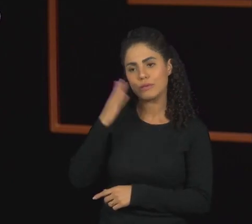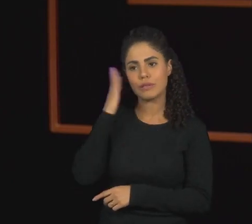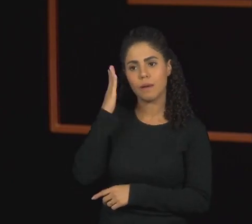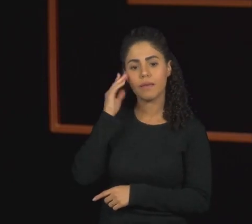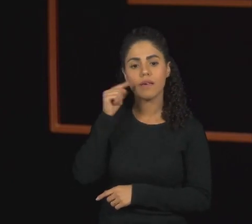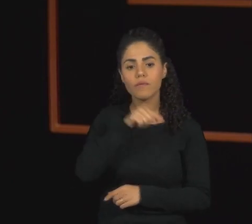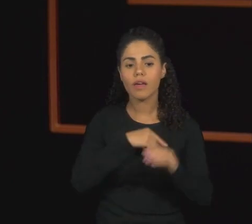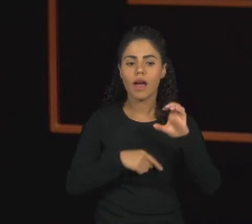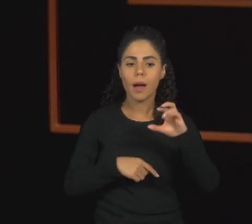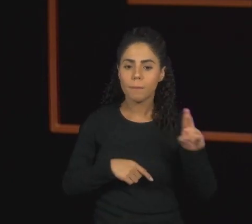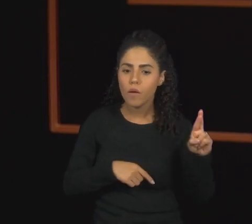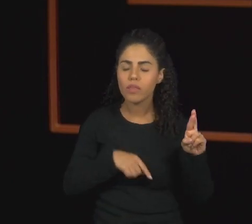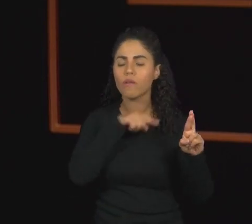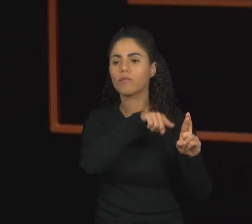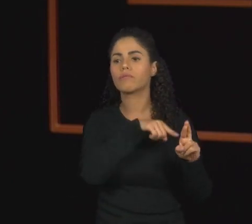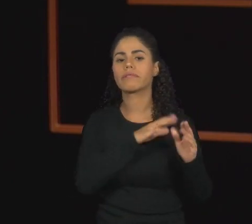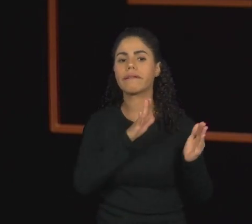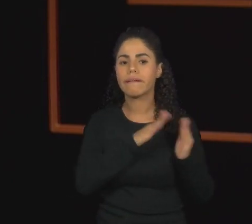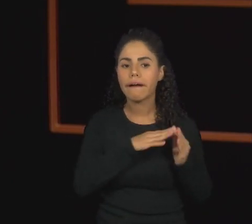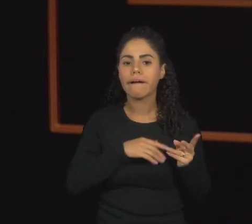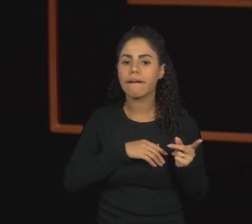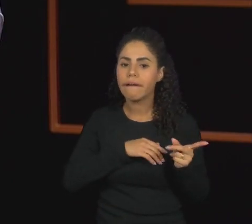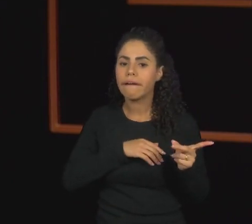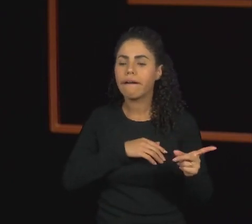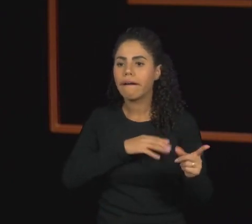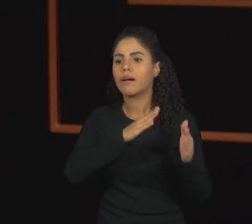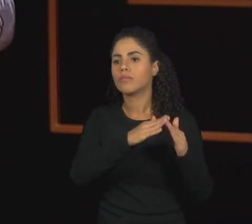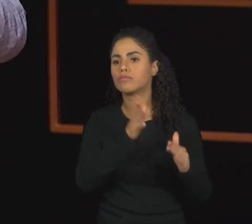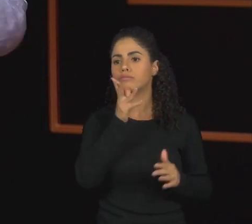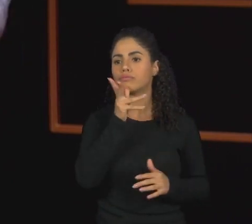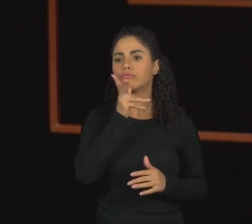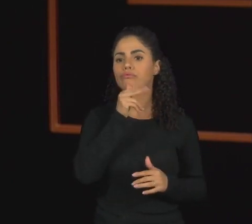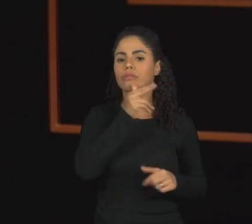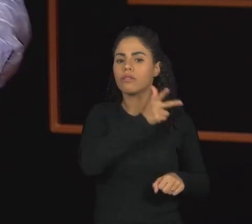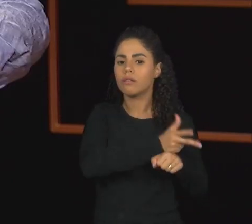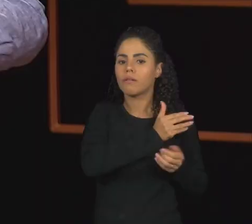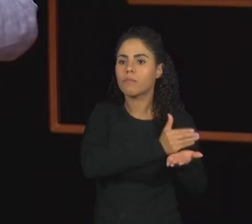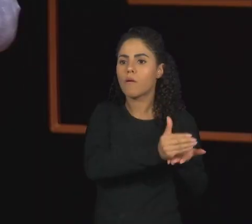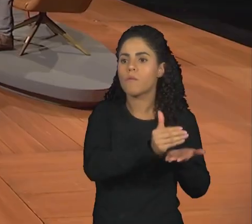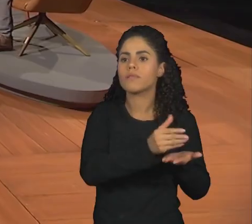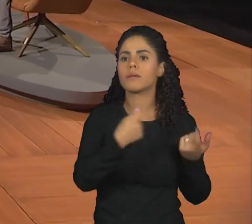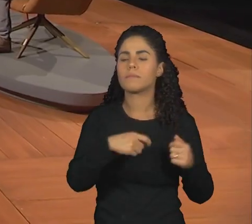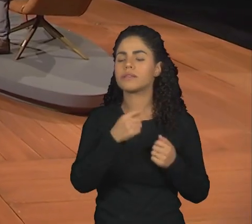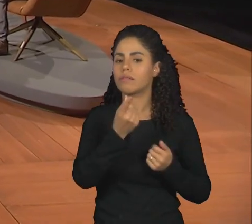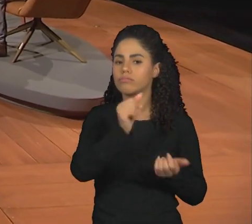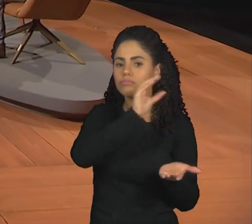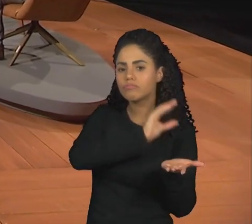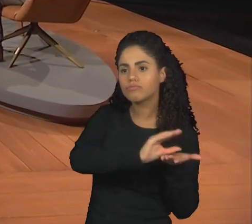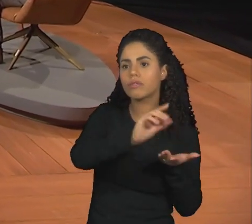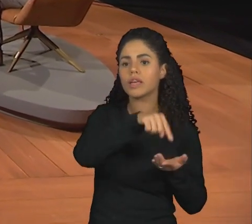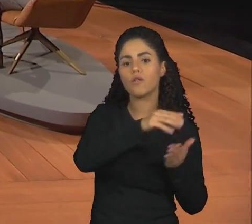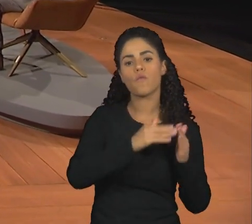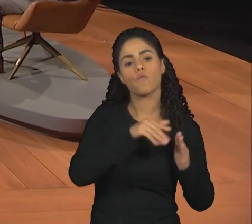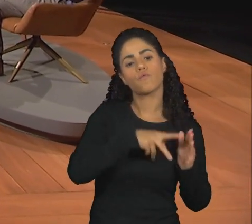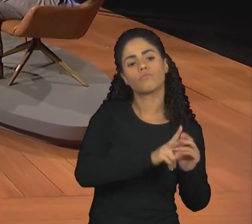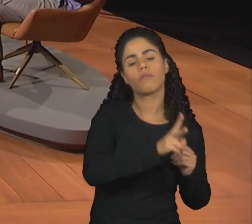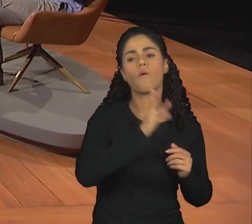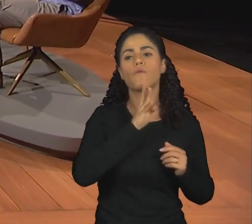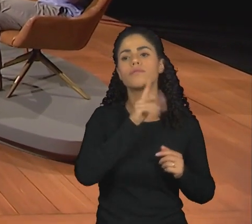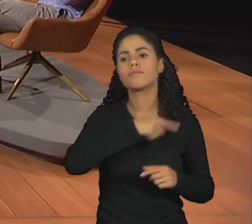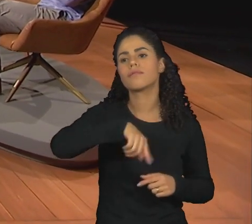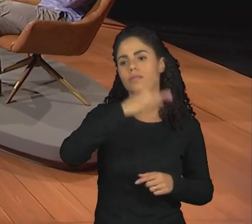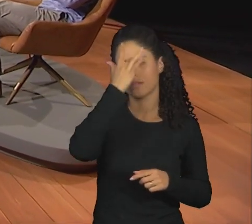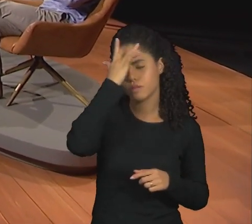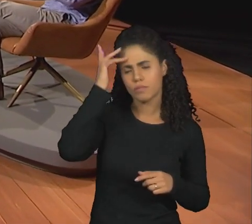lá no Capão foi se esticando. A gente estava demorando para filmar, esperando os patrocínios todos saírem. E eu fui ficando por lá, fui conhecendo as